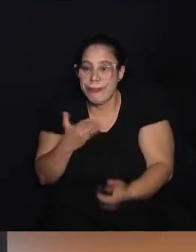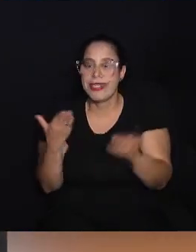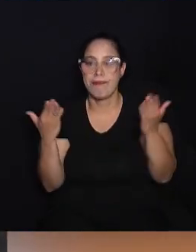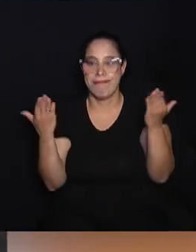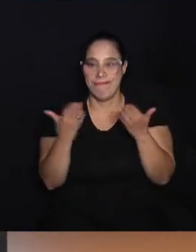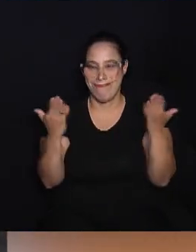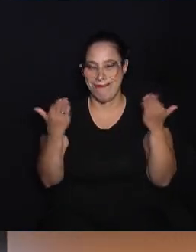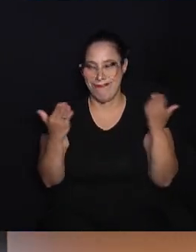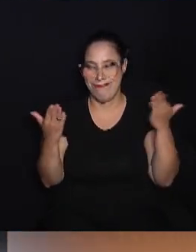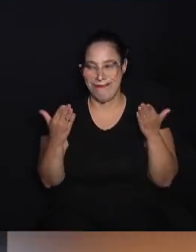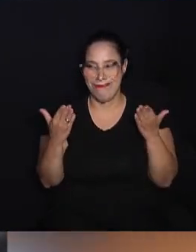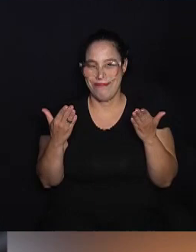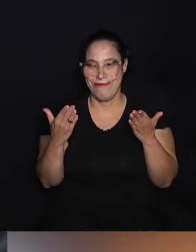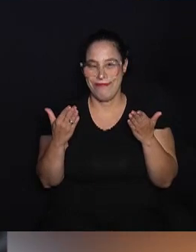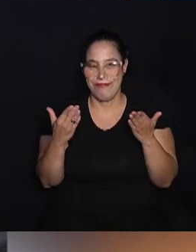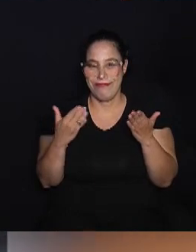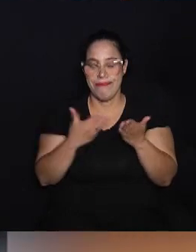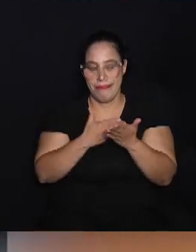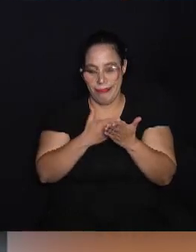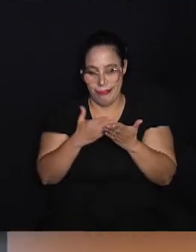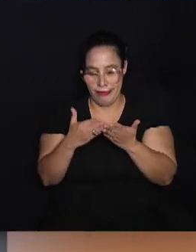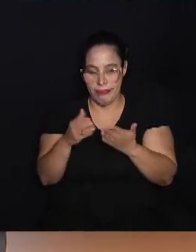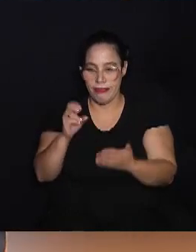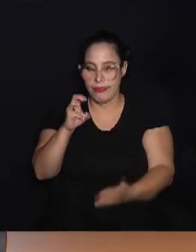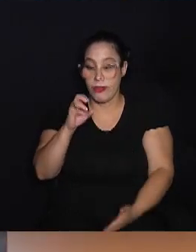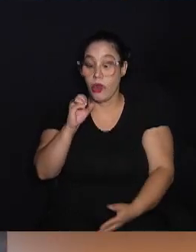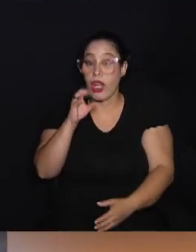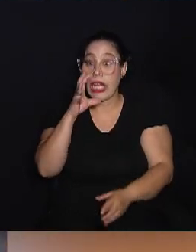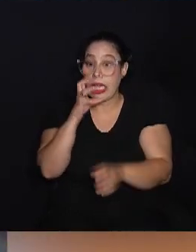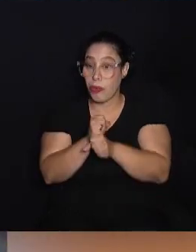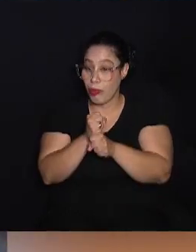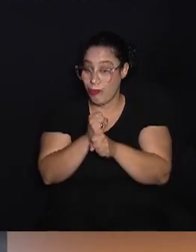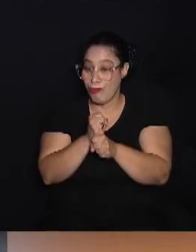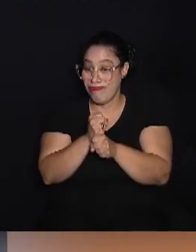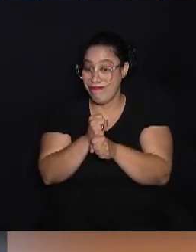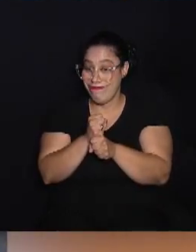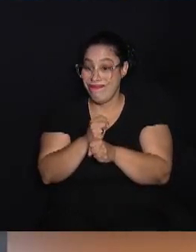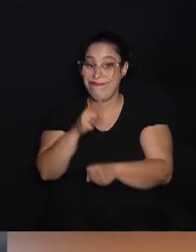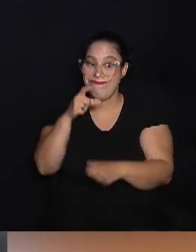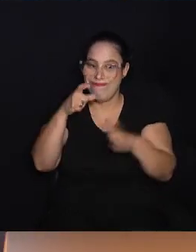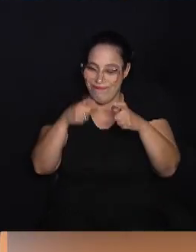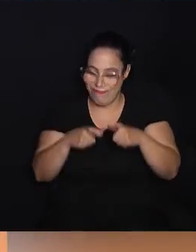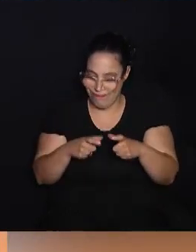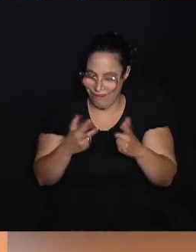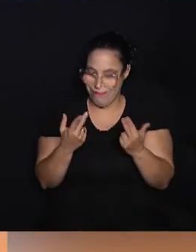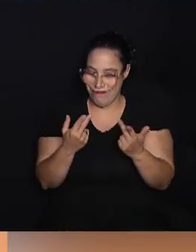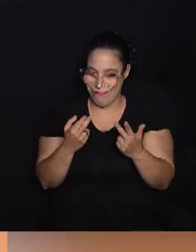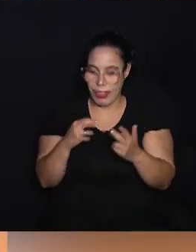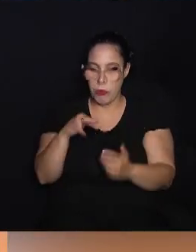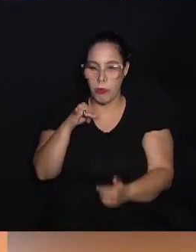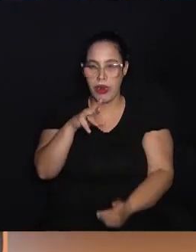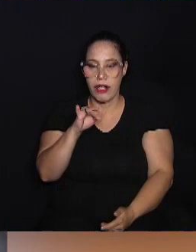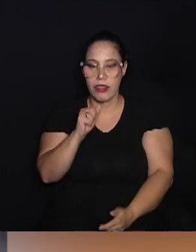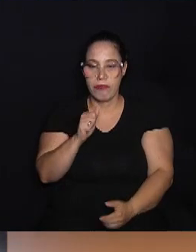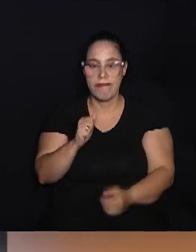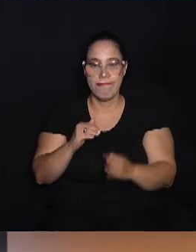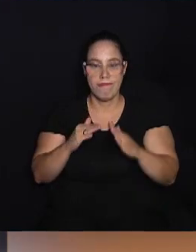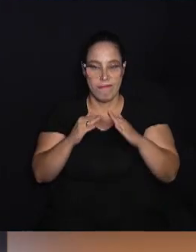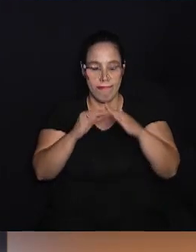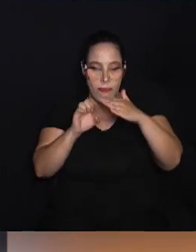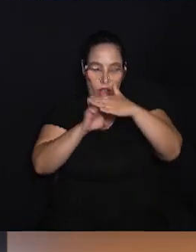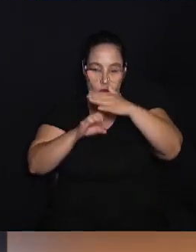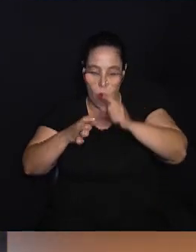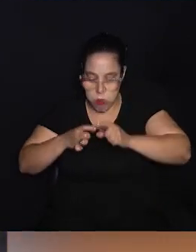e hoje passados 50 anos esta mesma Imobiliária é é uma